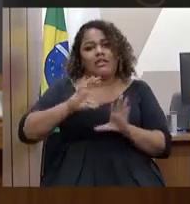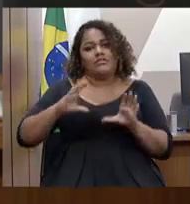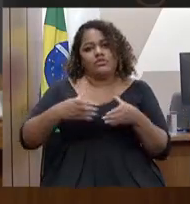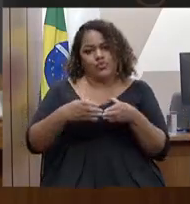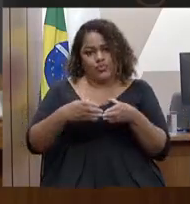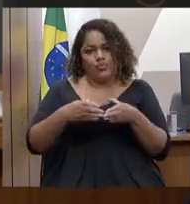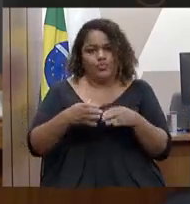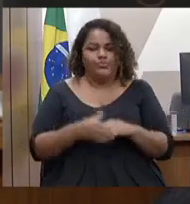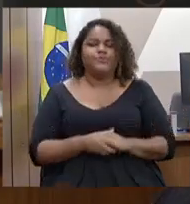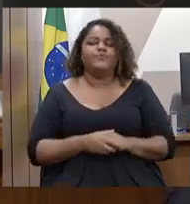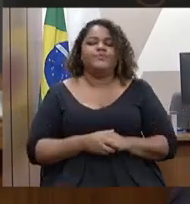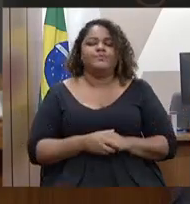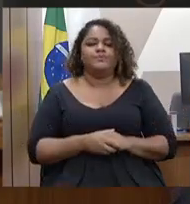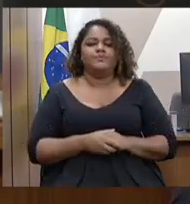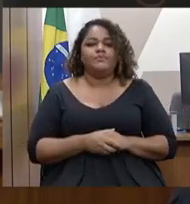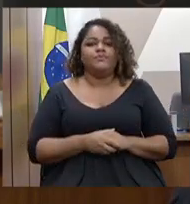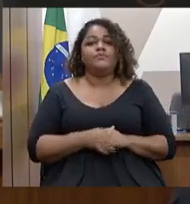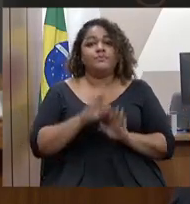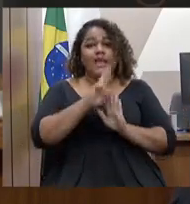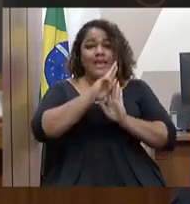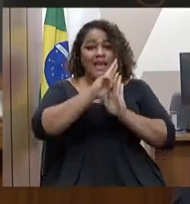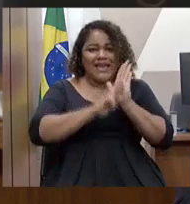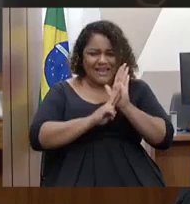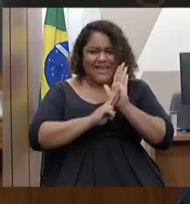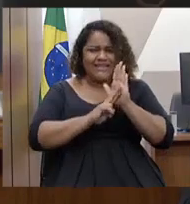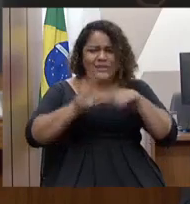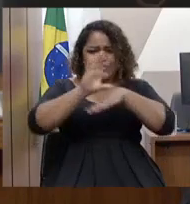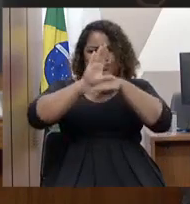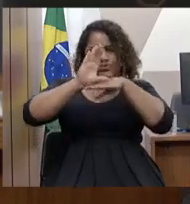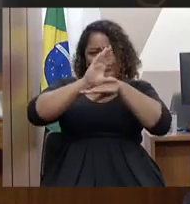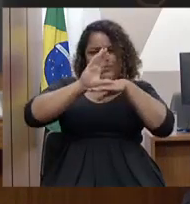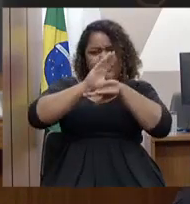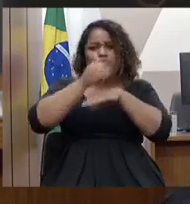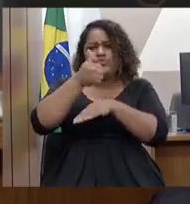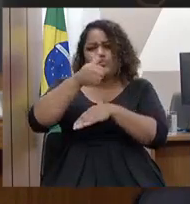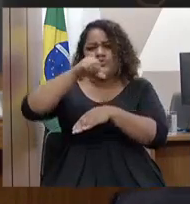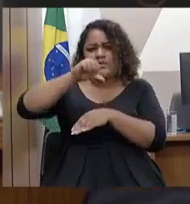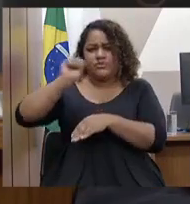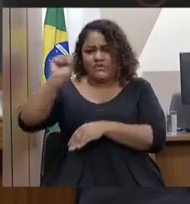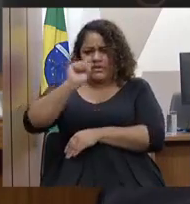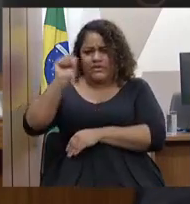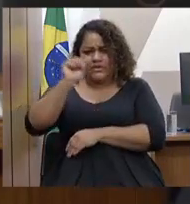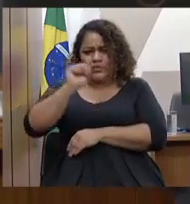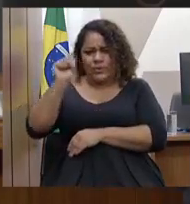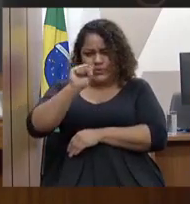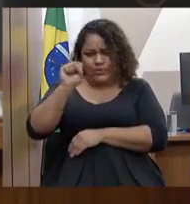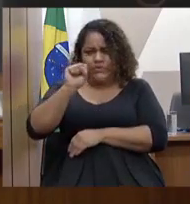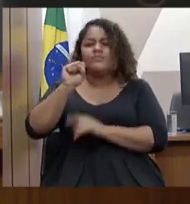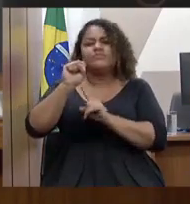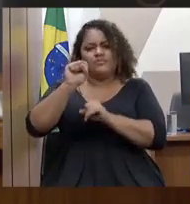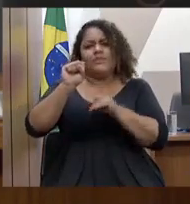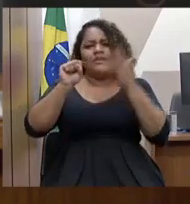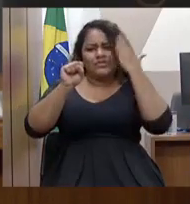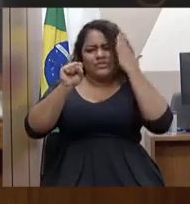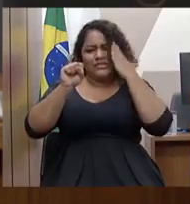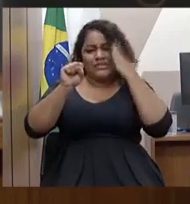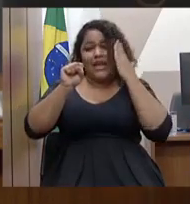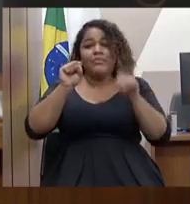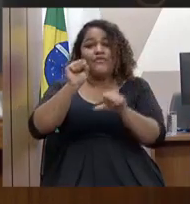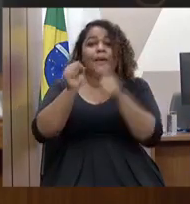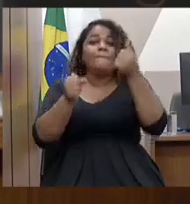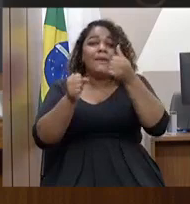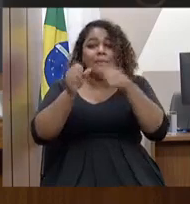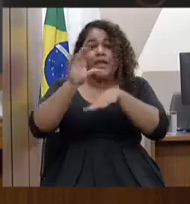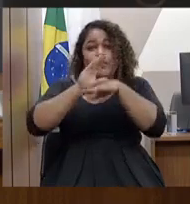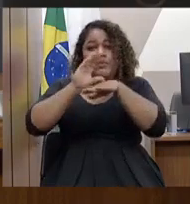a nova redação a redação da construção de 88 que todos nós sabemos a constituição que vem após um período ditatorial e com